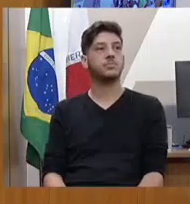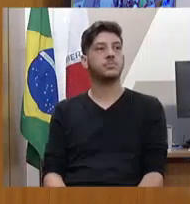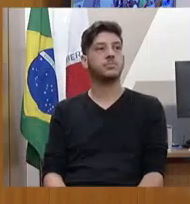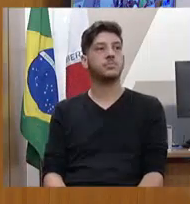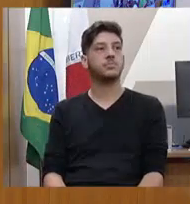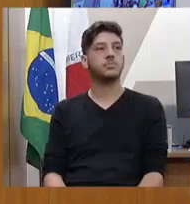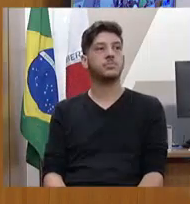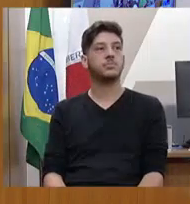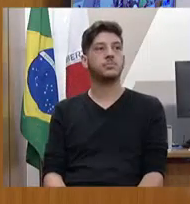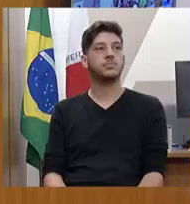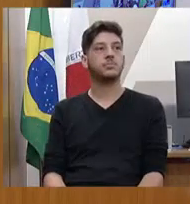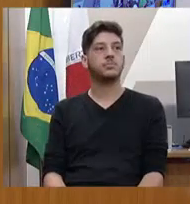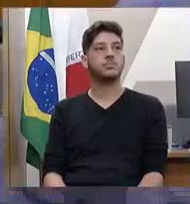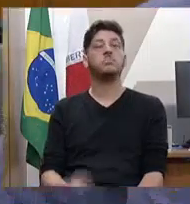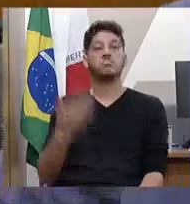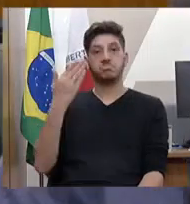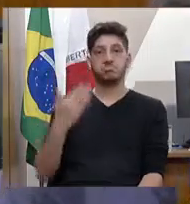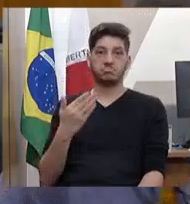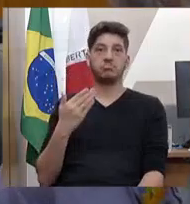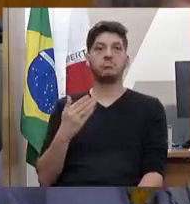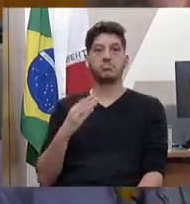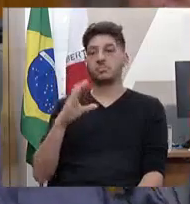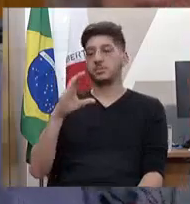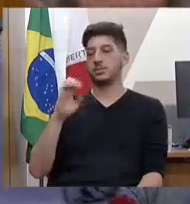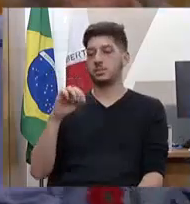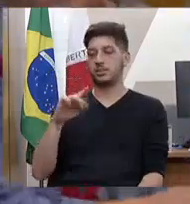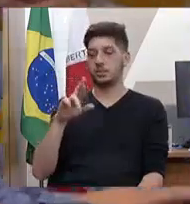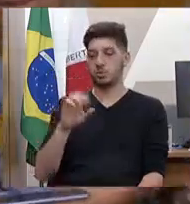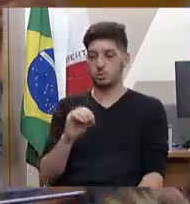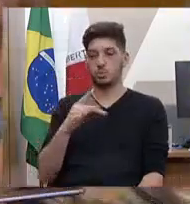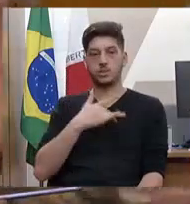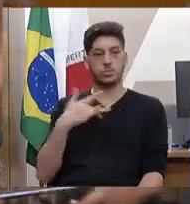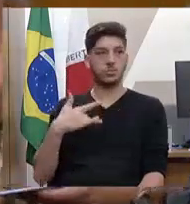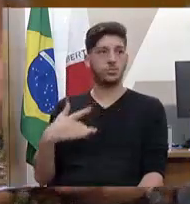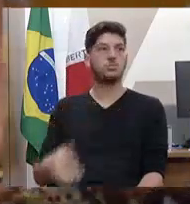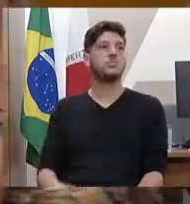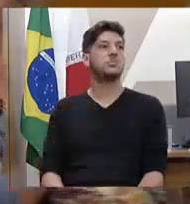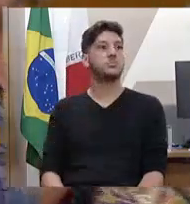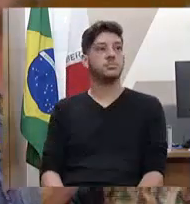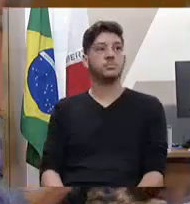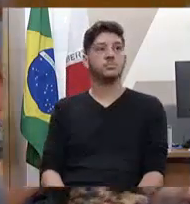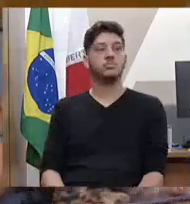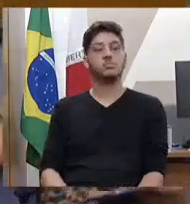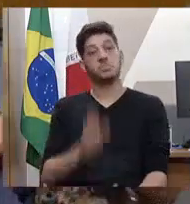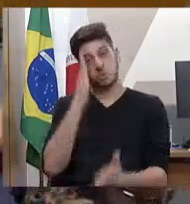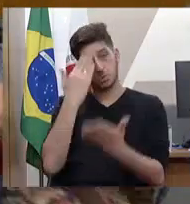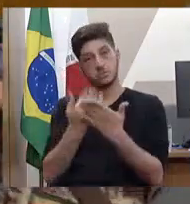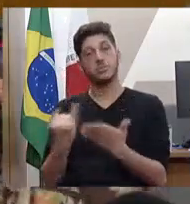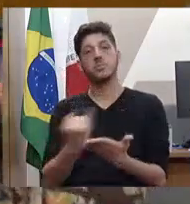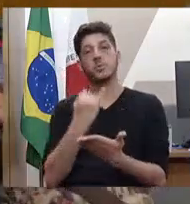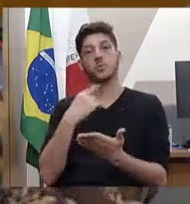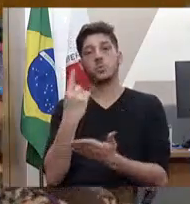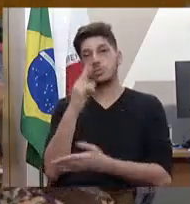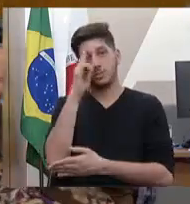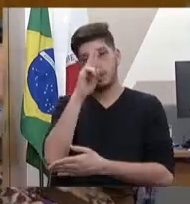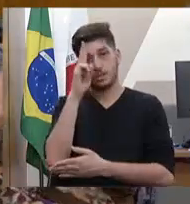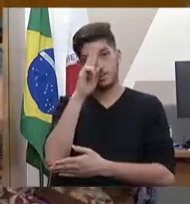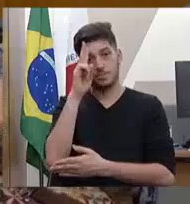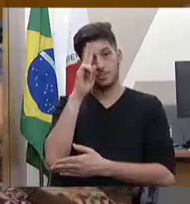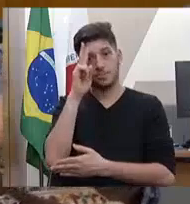sou Dionara do sinsaúde eu acho que é importante a gente lembrar